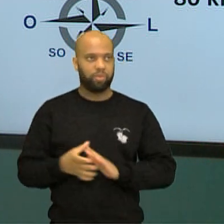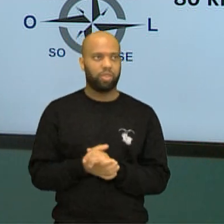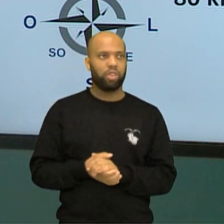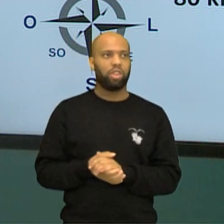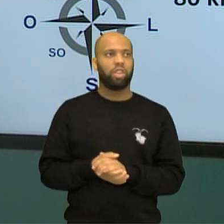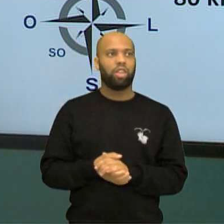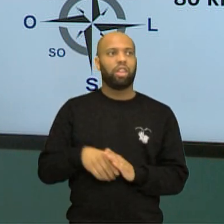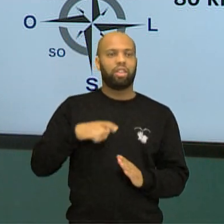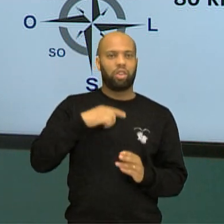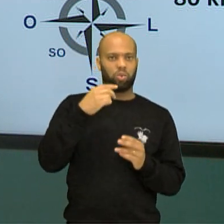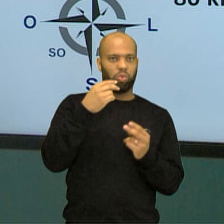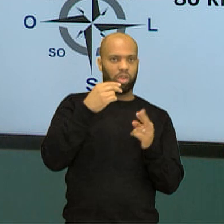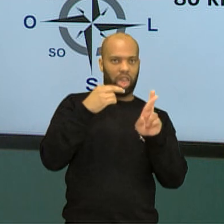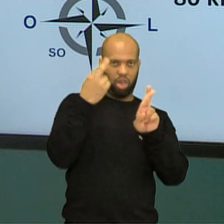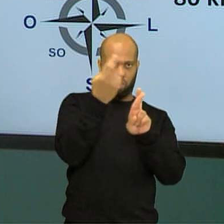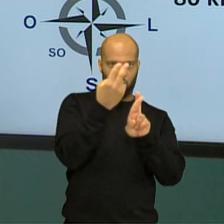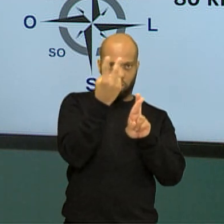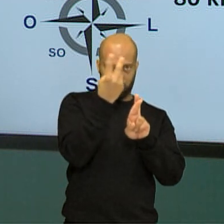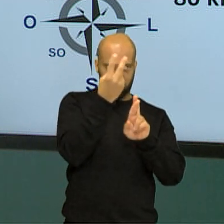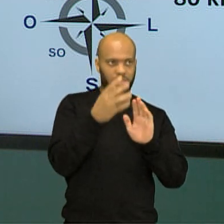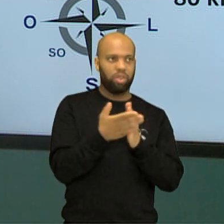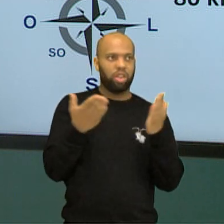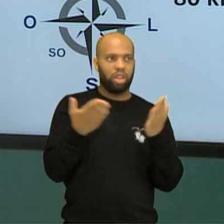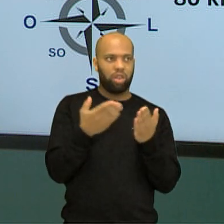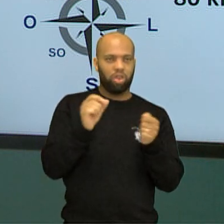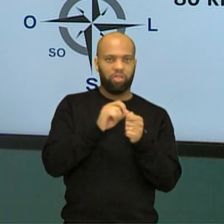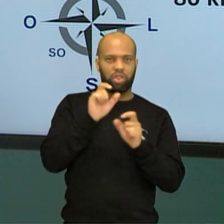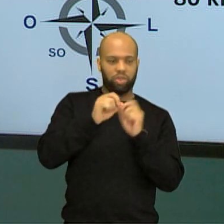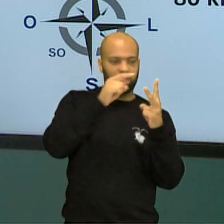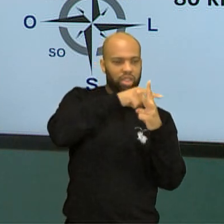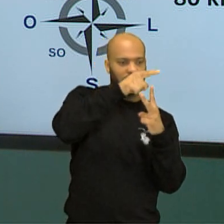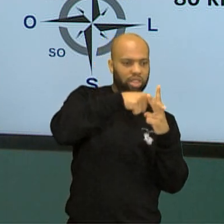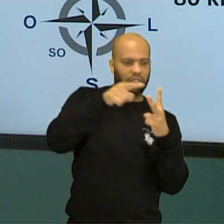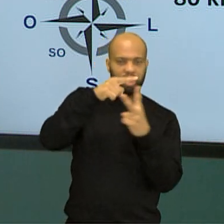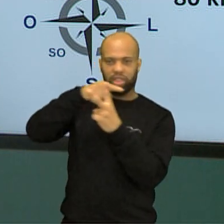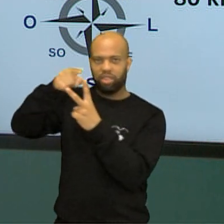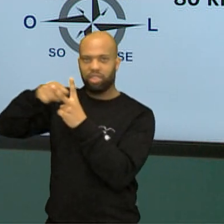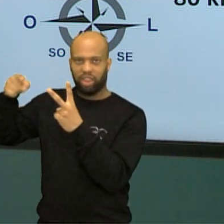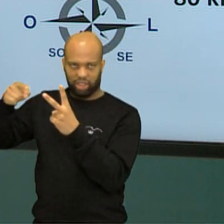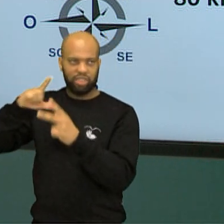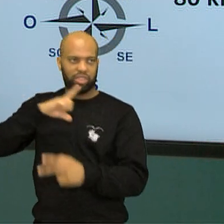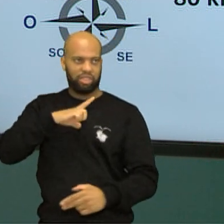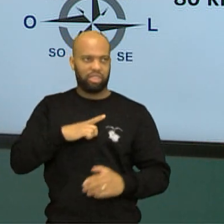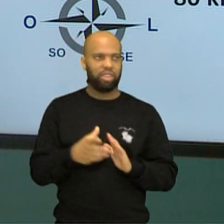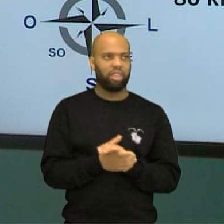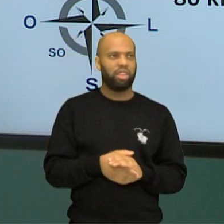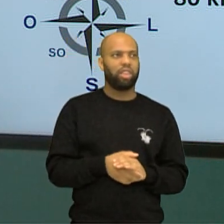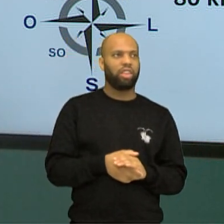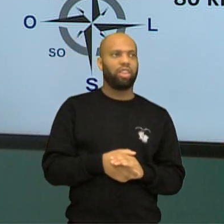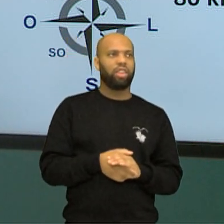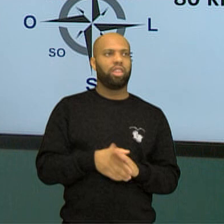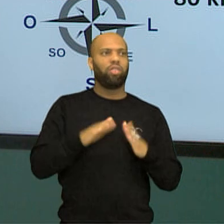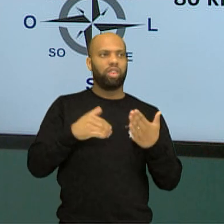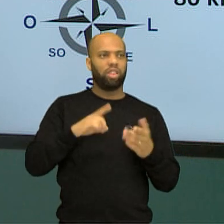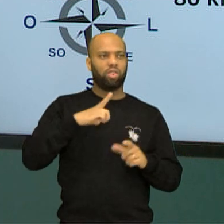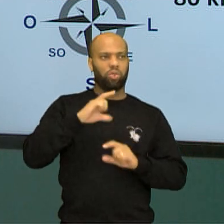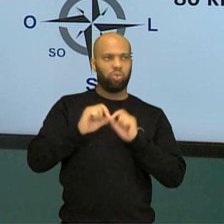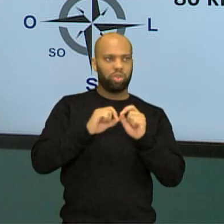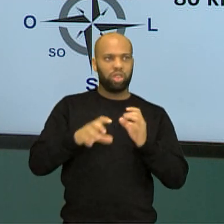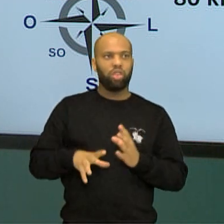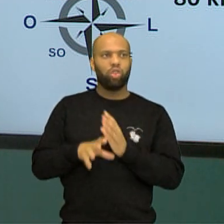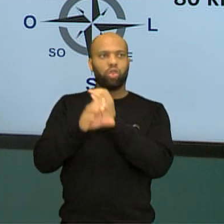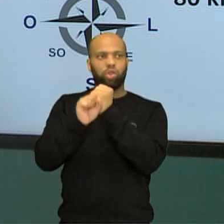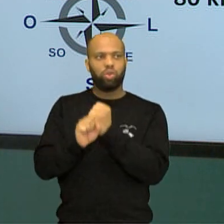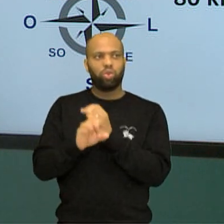certo? Lembrando que tem o quadrado aqui. Vou tirar a raiz disso aqui, certo? Isso aqui vai dar 100, vai dar, melhor dizendo,